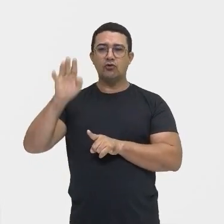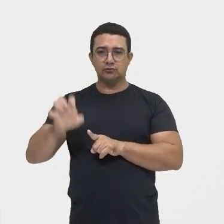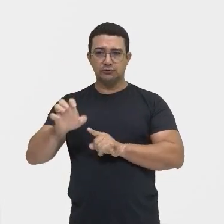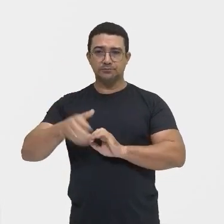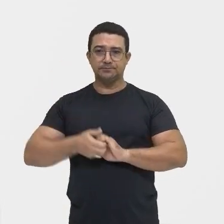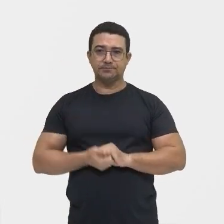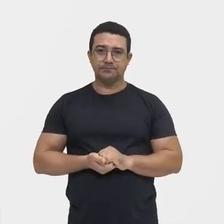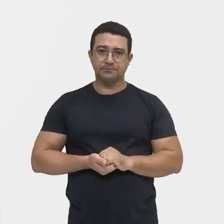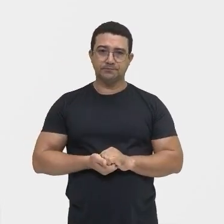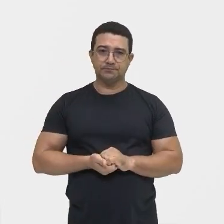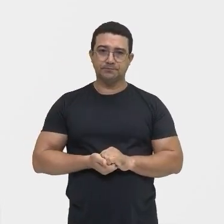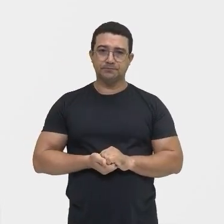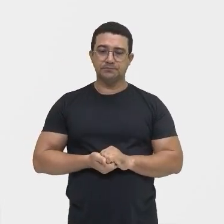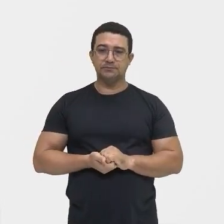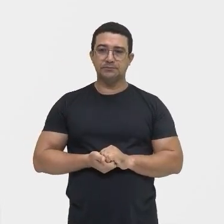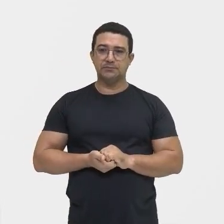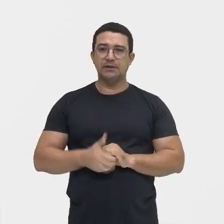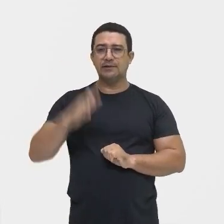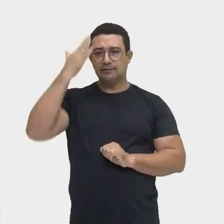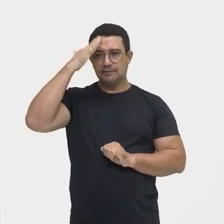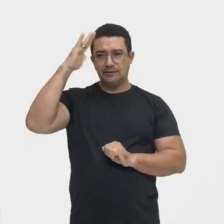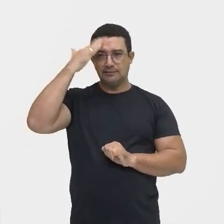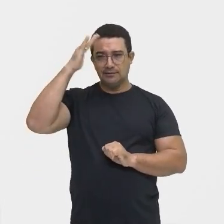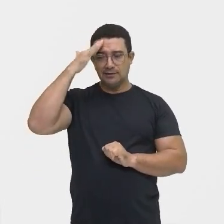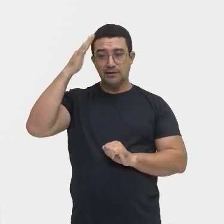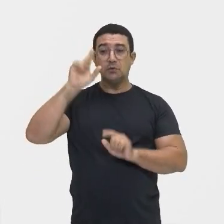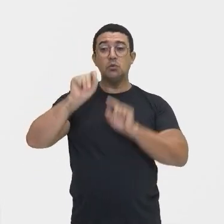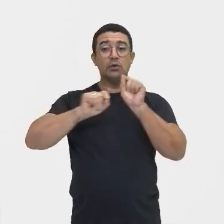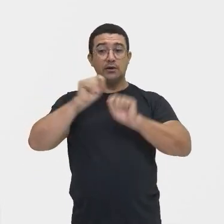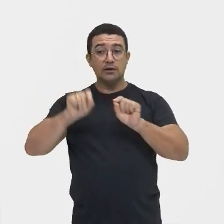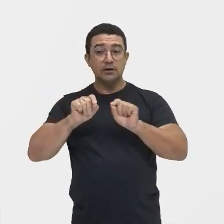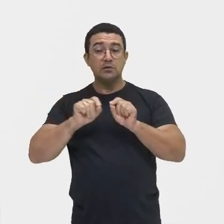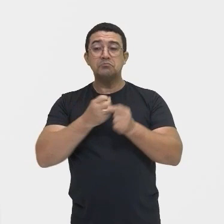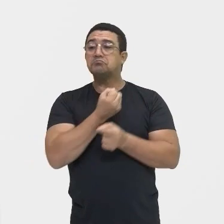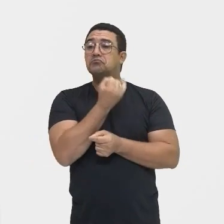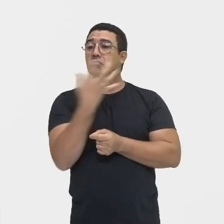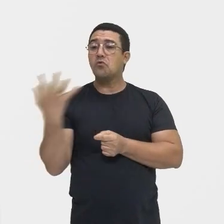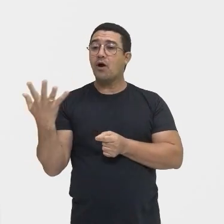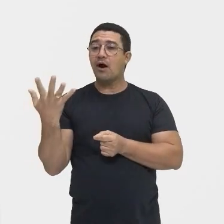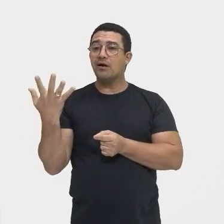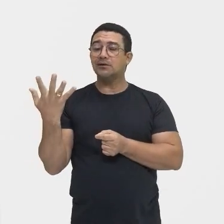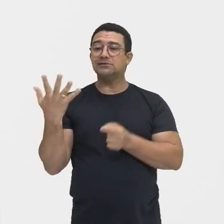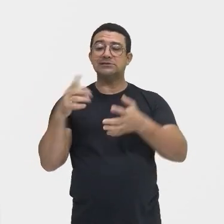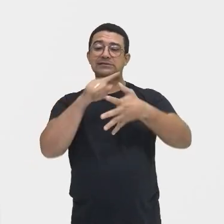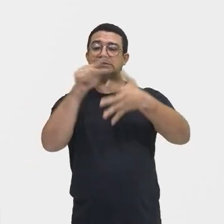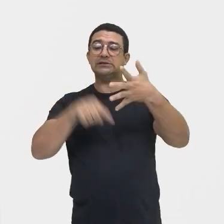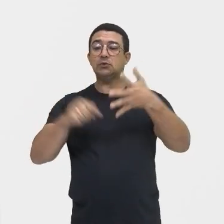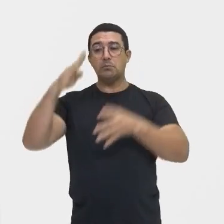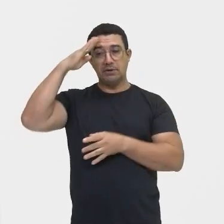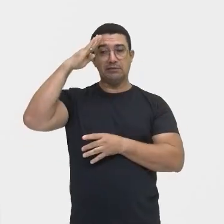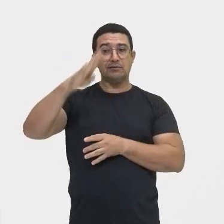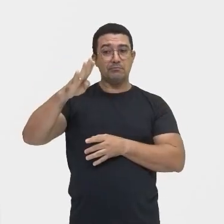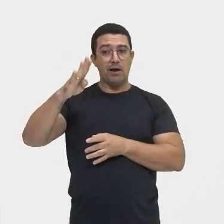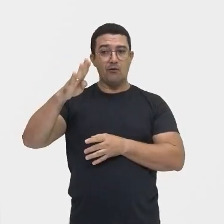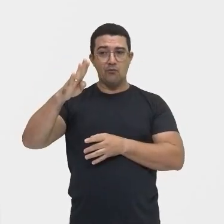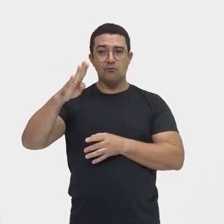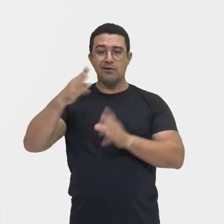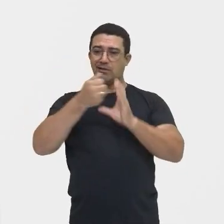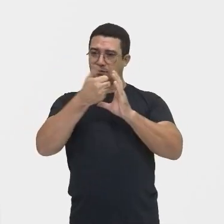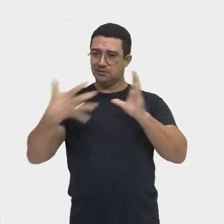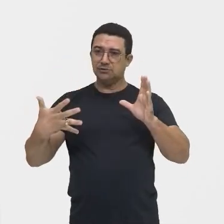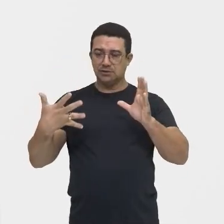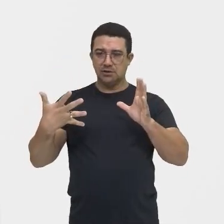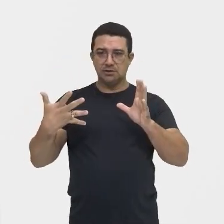para vocês. Compreender, identificar na realidade quais são os 5 principais elementos que compõem o